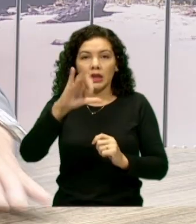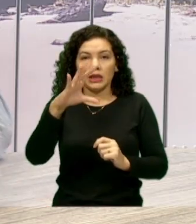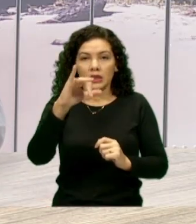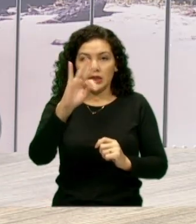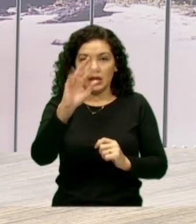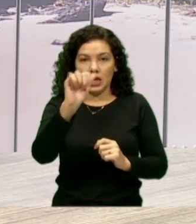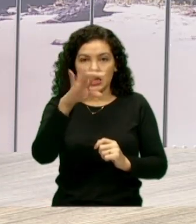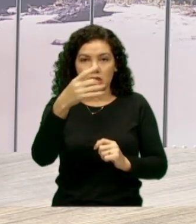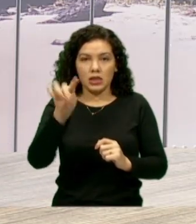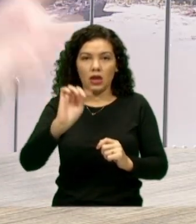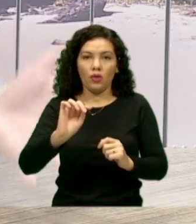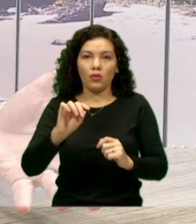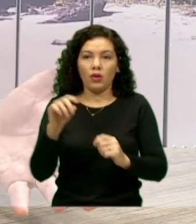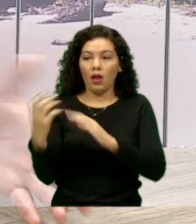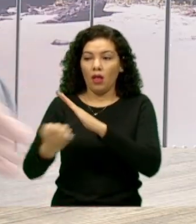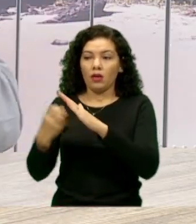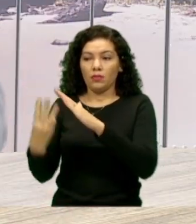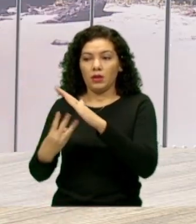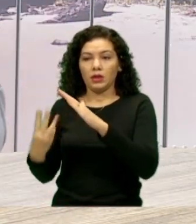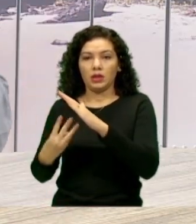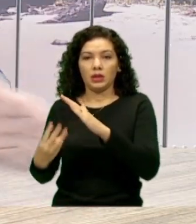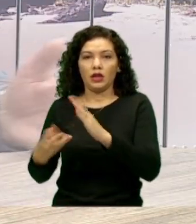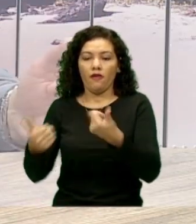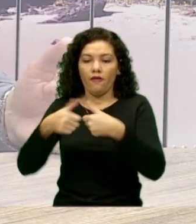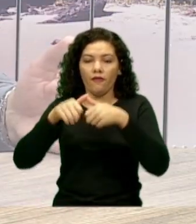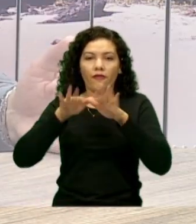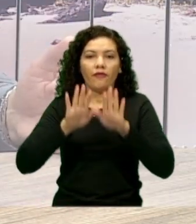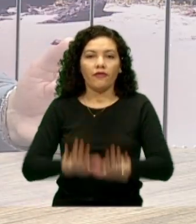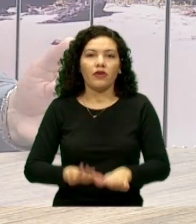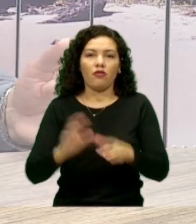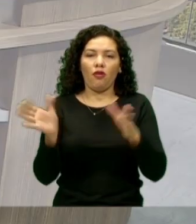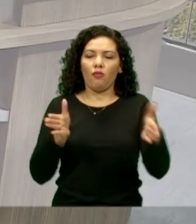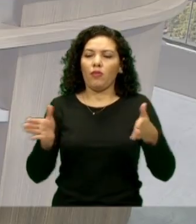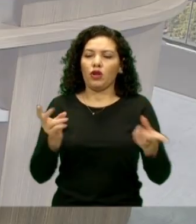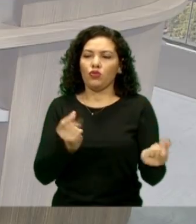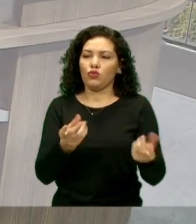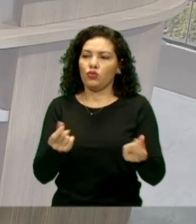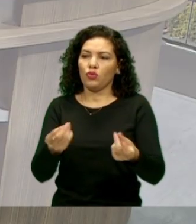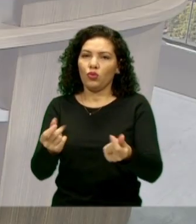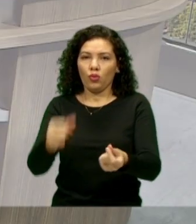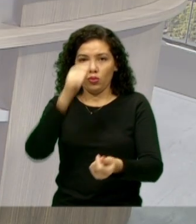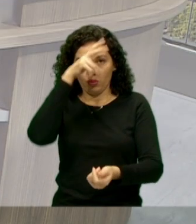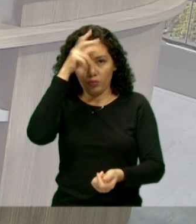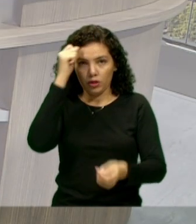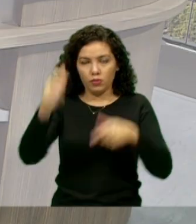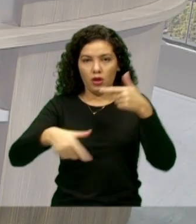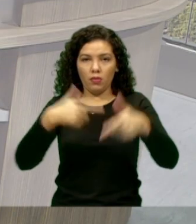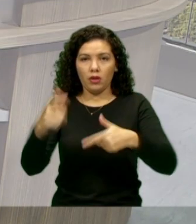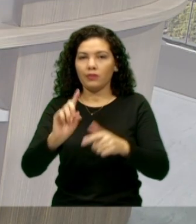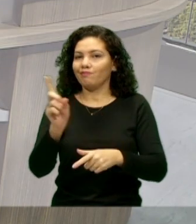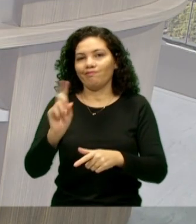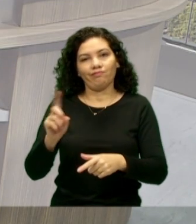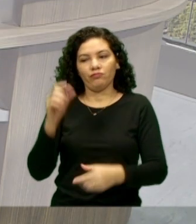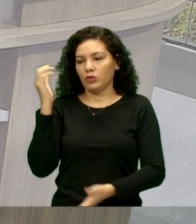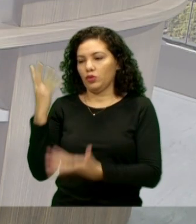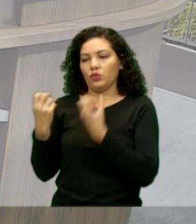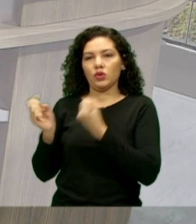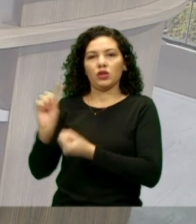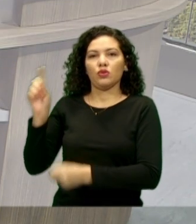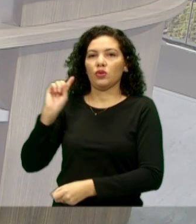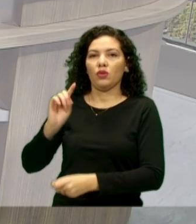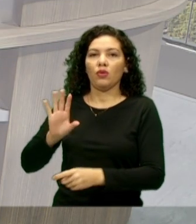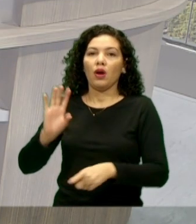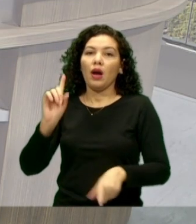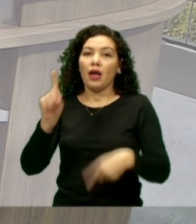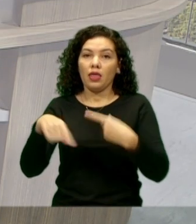licitação para uma empresa terceirizada ficar por um longo período no município. E quando entrou essa gestão,